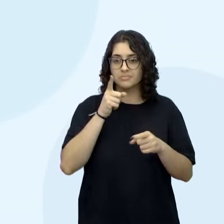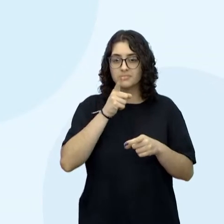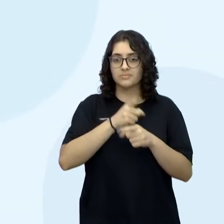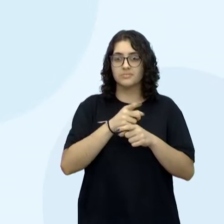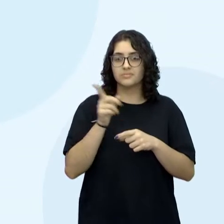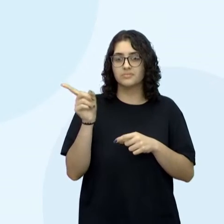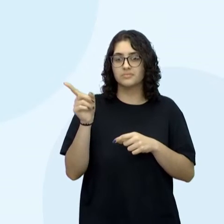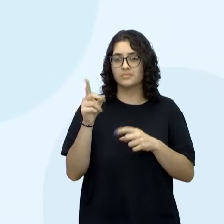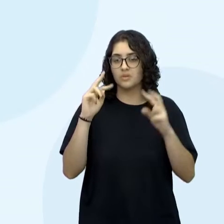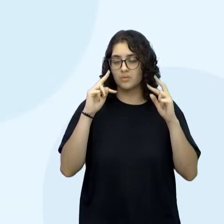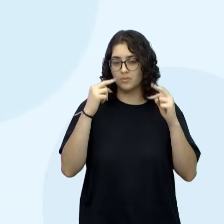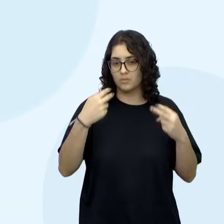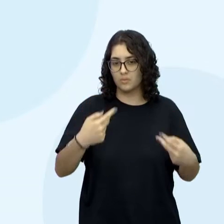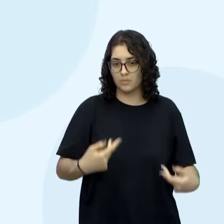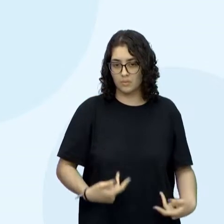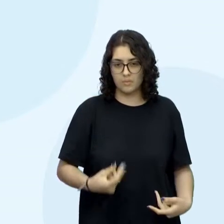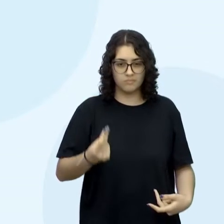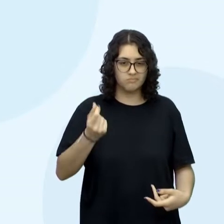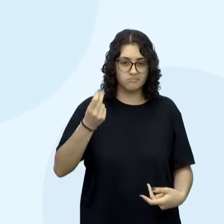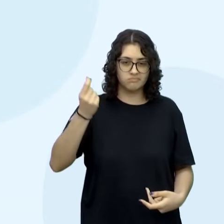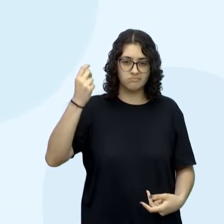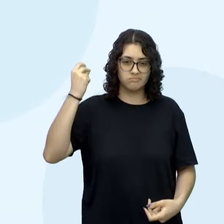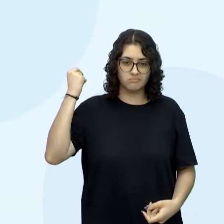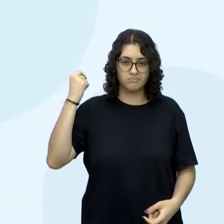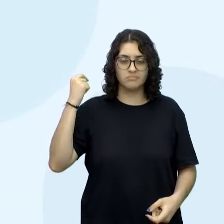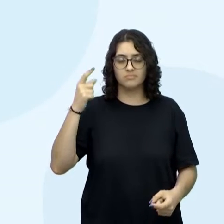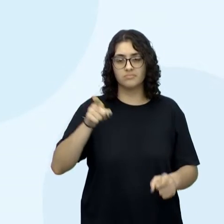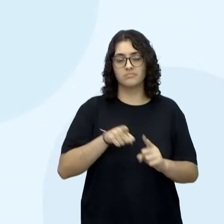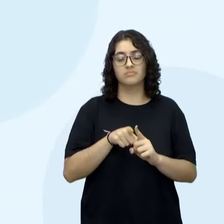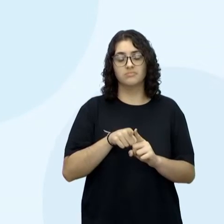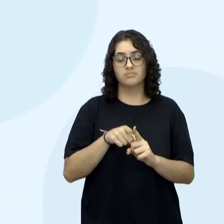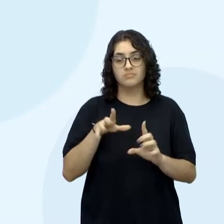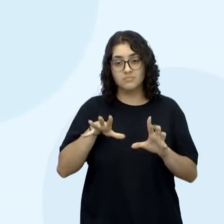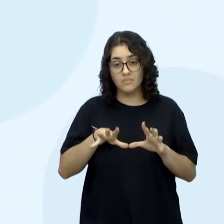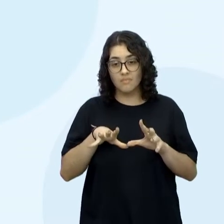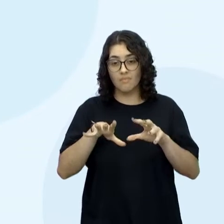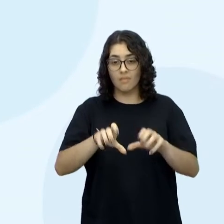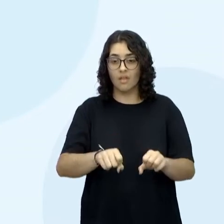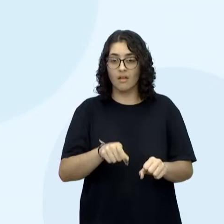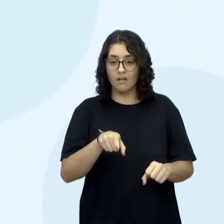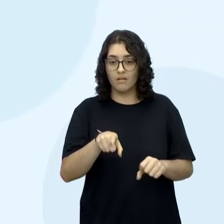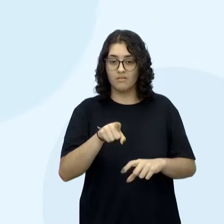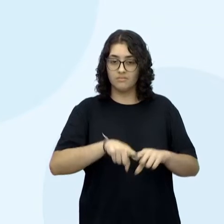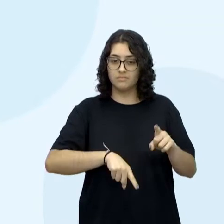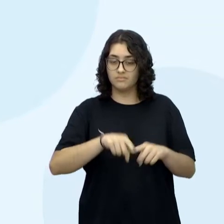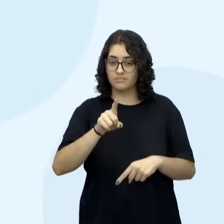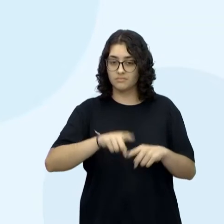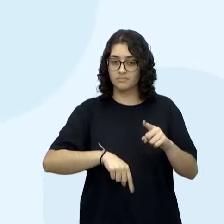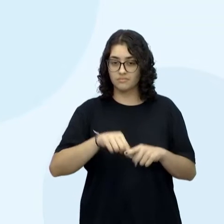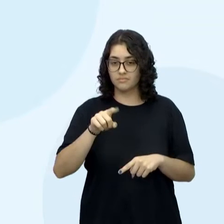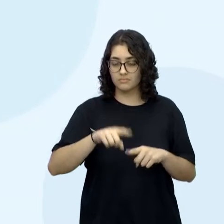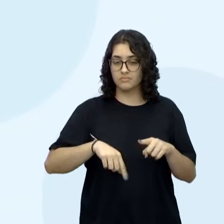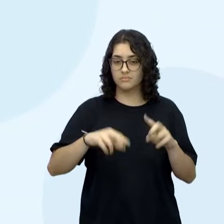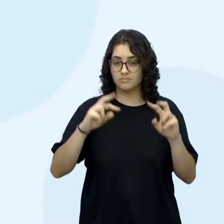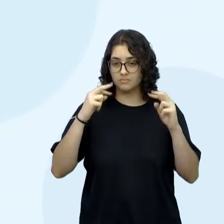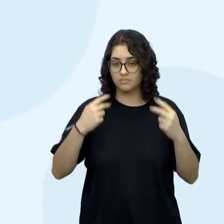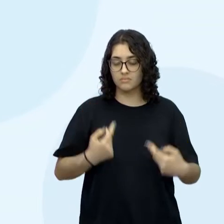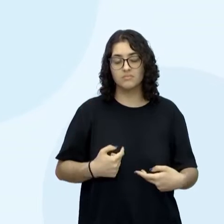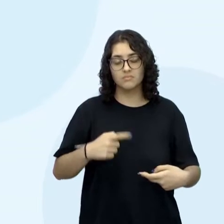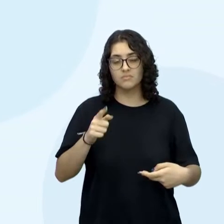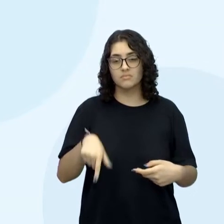né, dos humanos aí do passado e acabam muitas vezes pegando isso daí é um humano aí, né, que